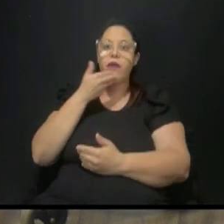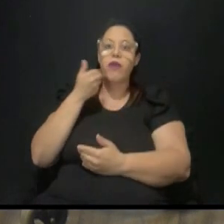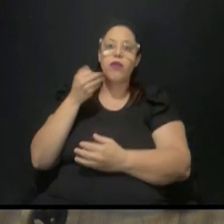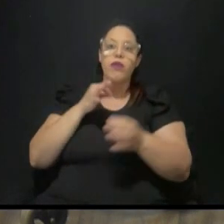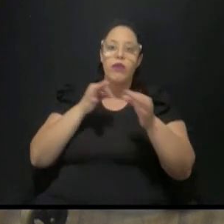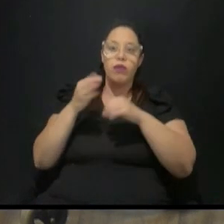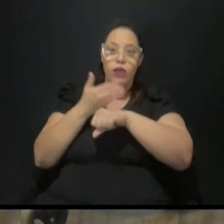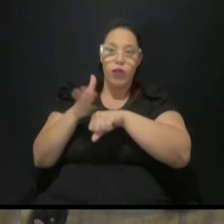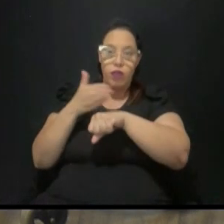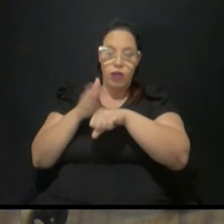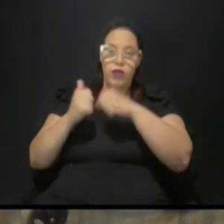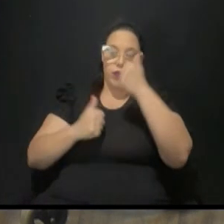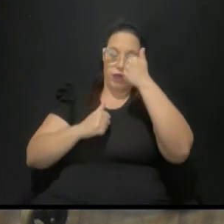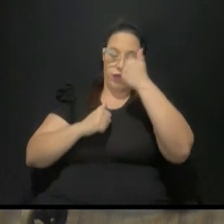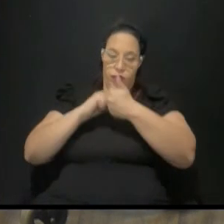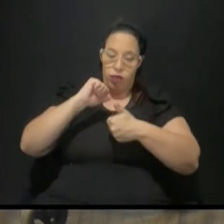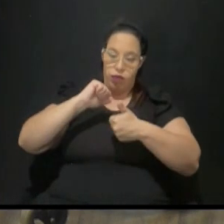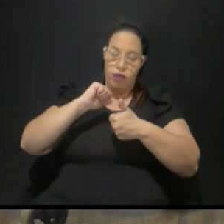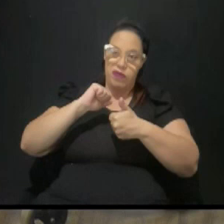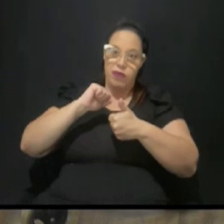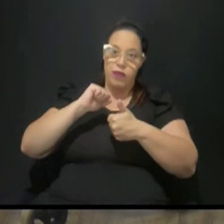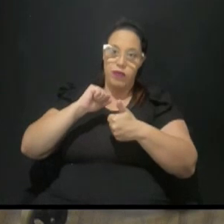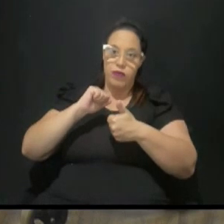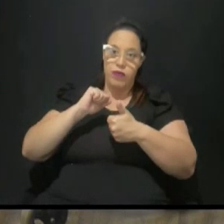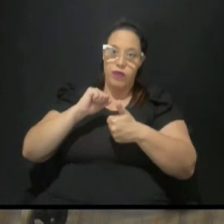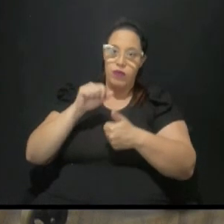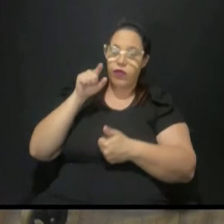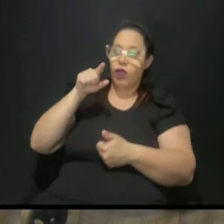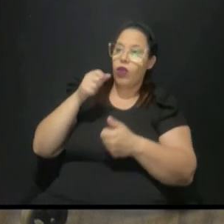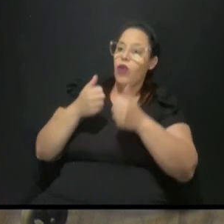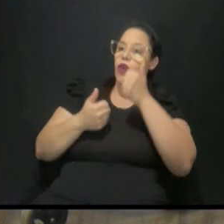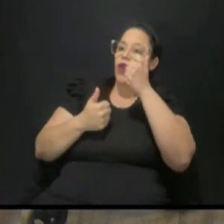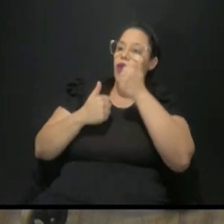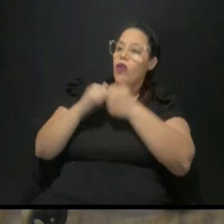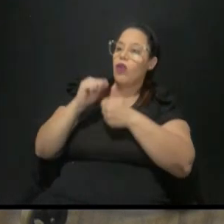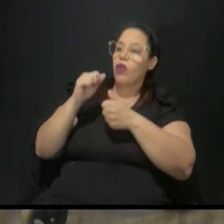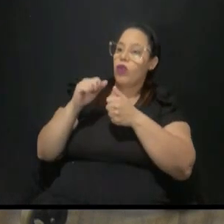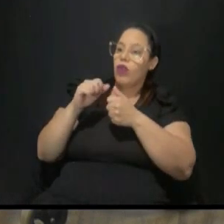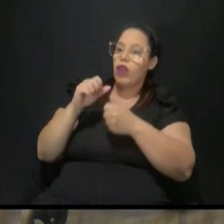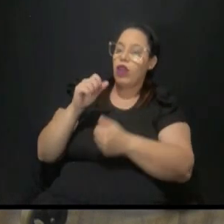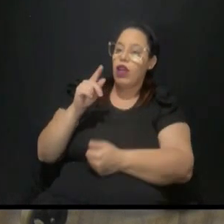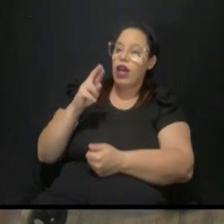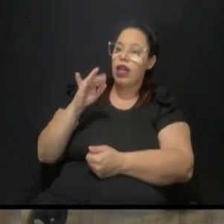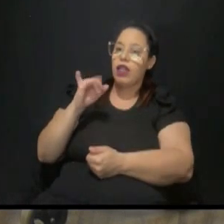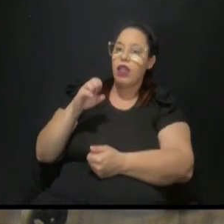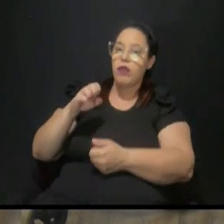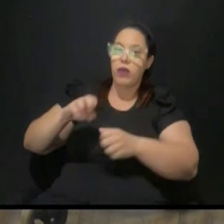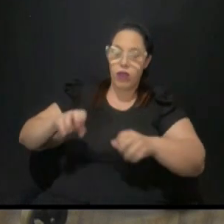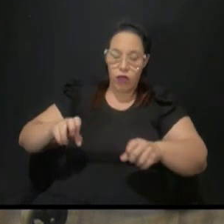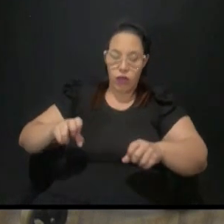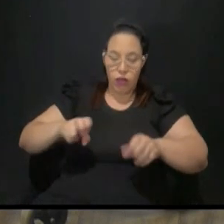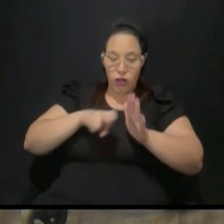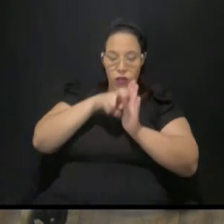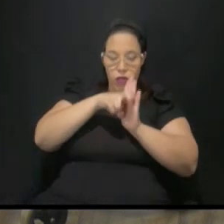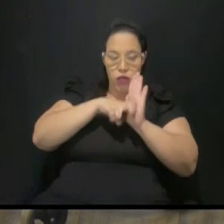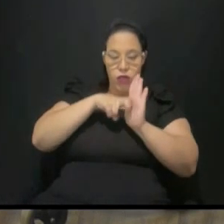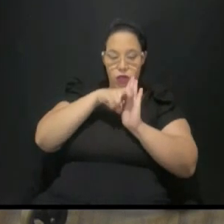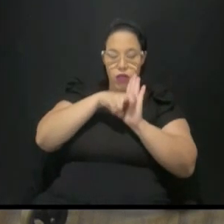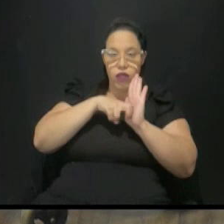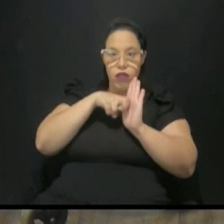né? Você joga o quê? Conta para nós. Eu jogo rugby em cadeiras de rodas. Tá, que inclusive é uma categoria que esse ano não vai ter,